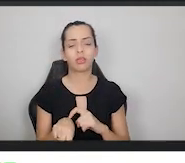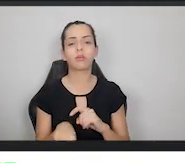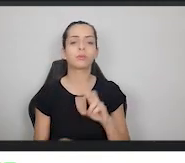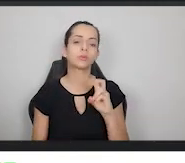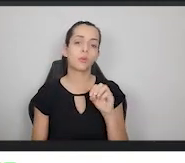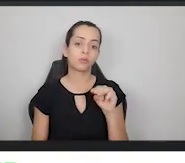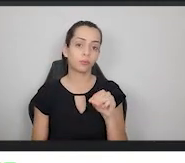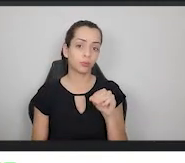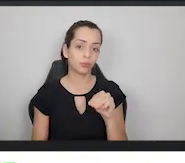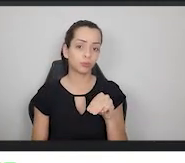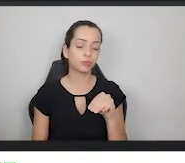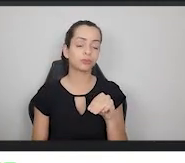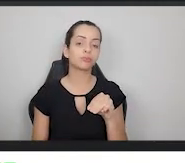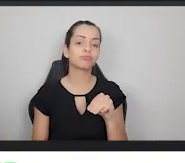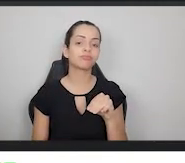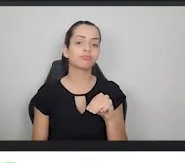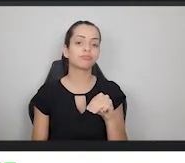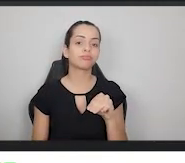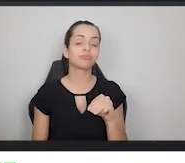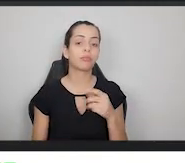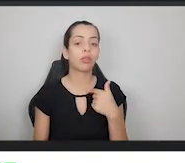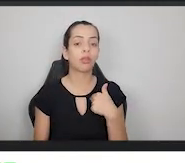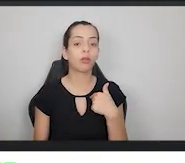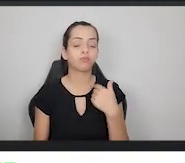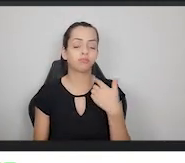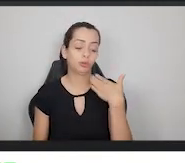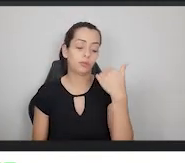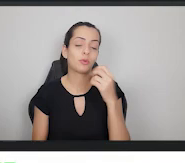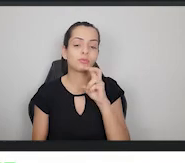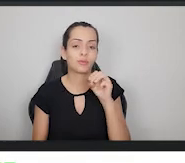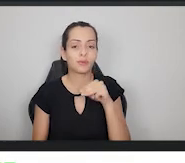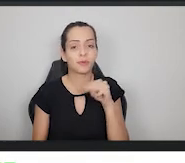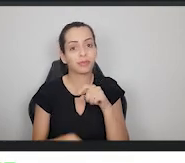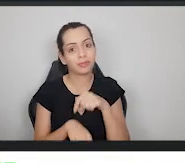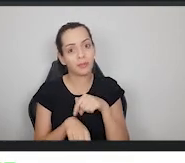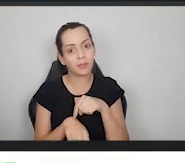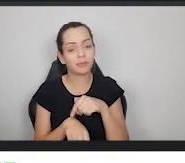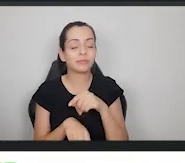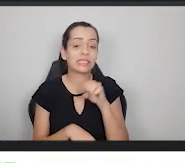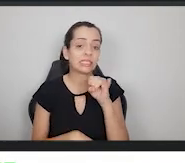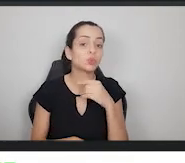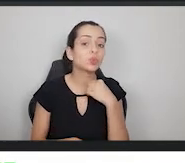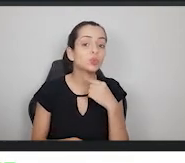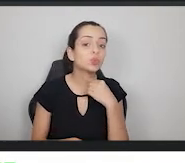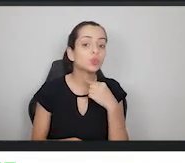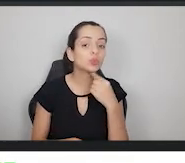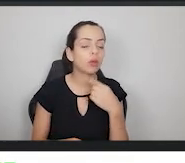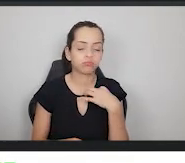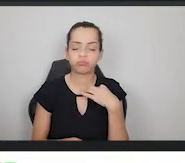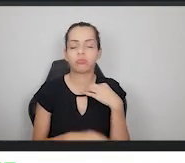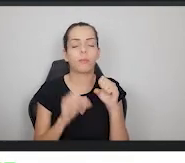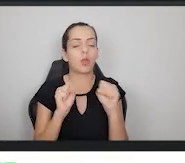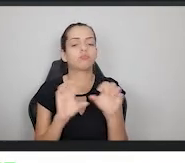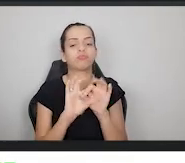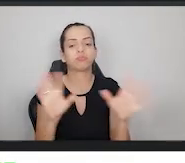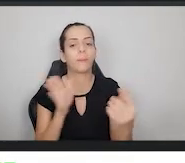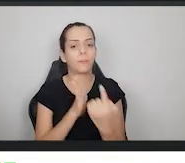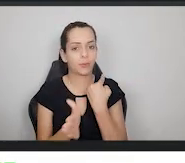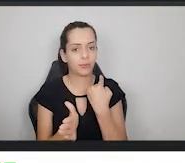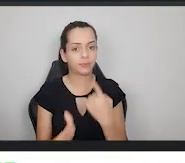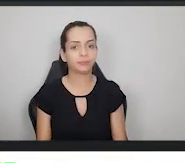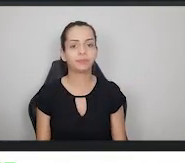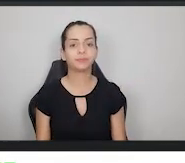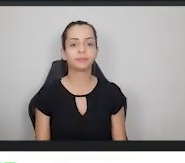neutro. Tipo C é o tipo de fornecimento. Então, pessoal, era isso